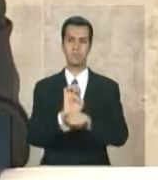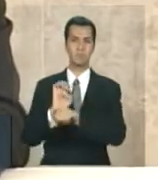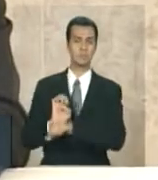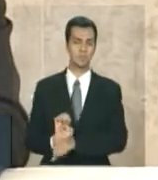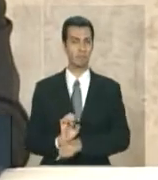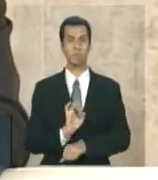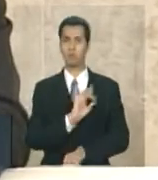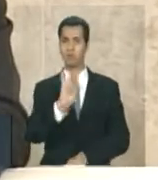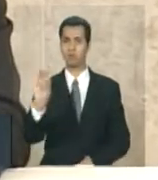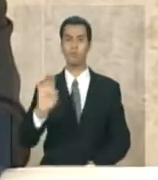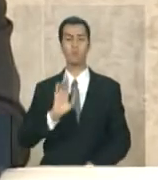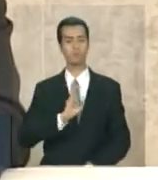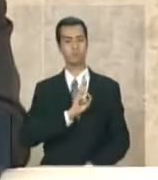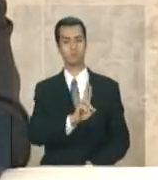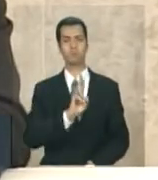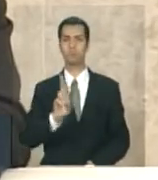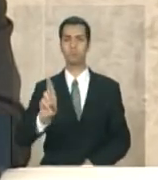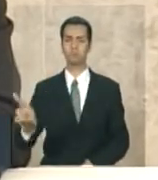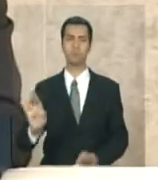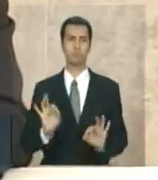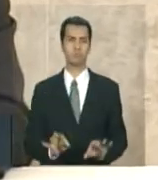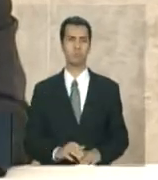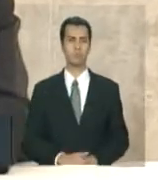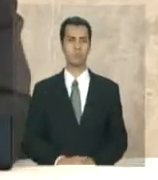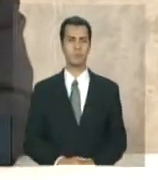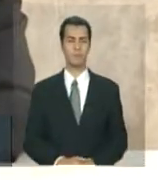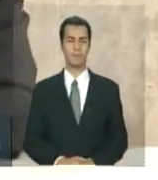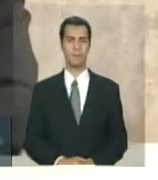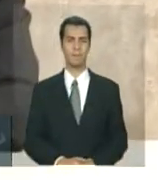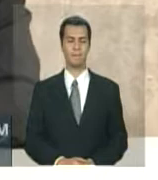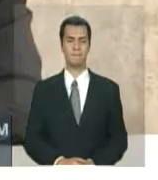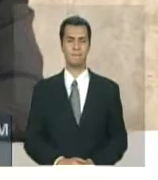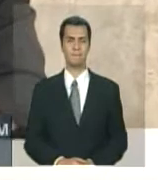estados e pelas produtoras rurais.